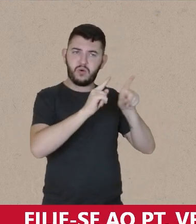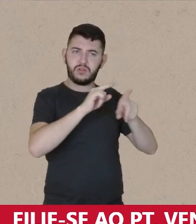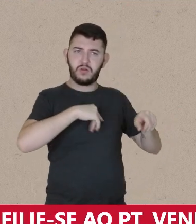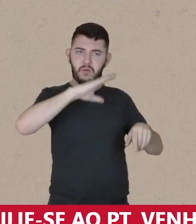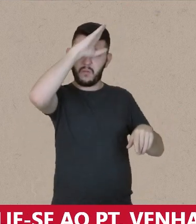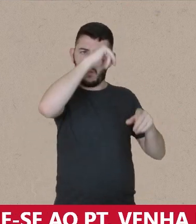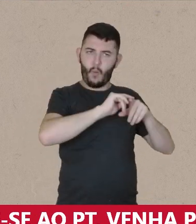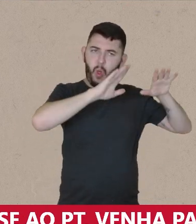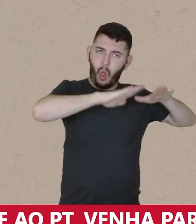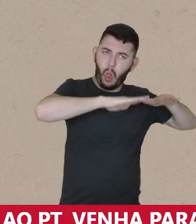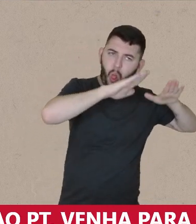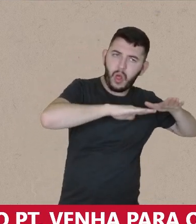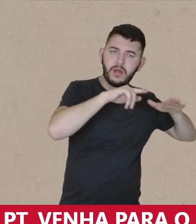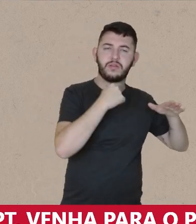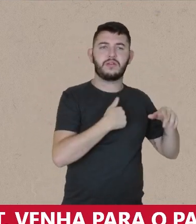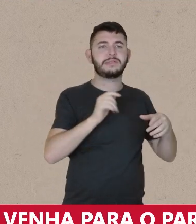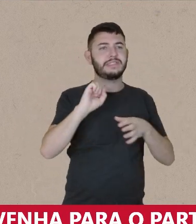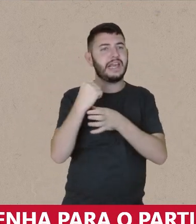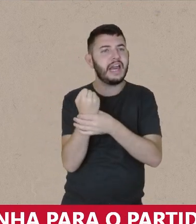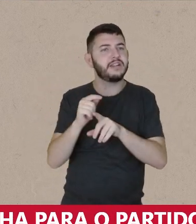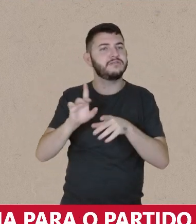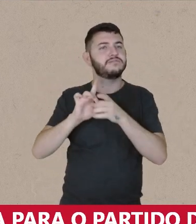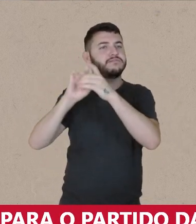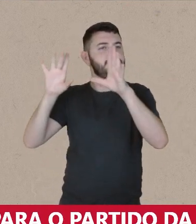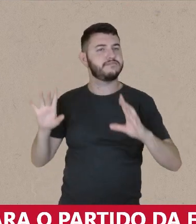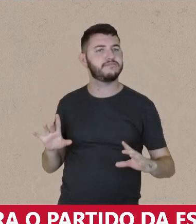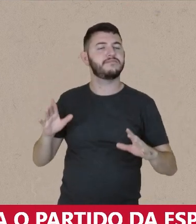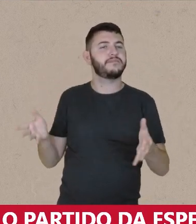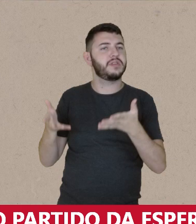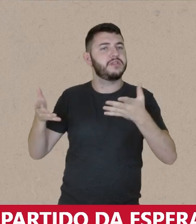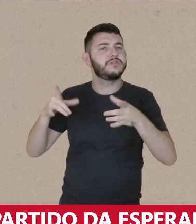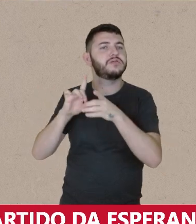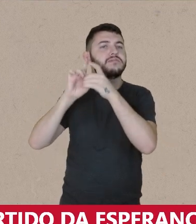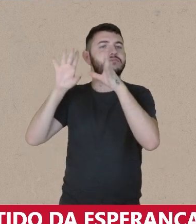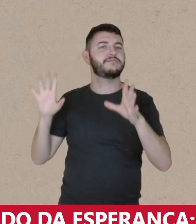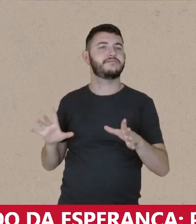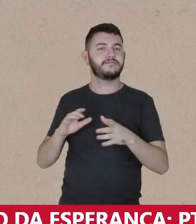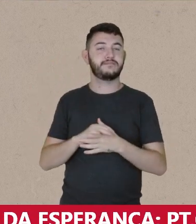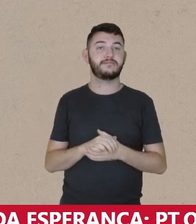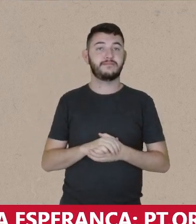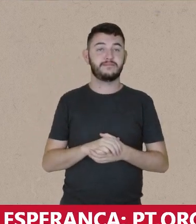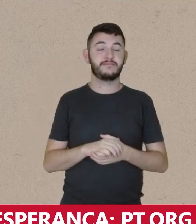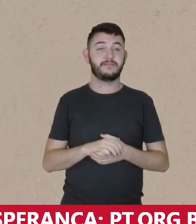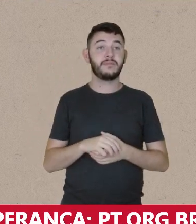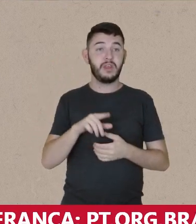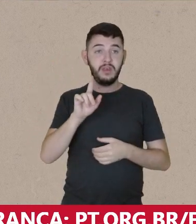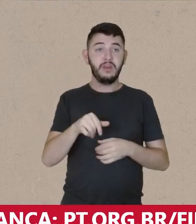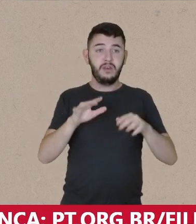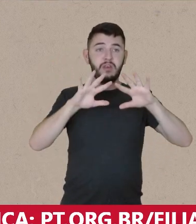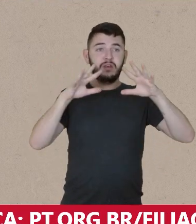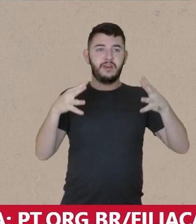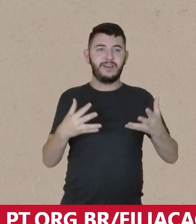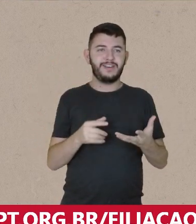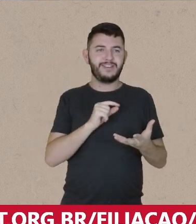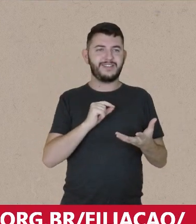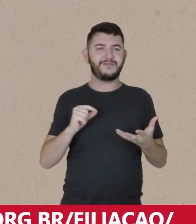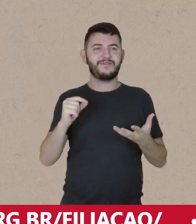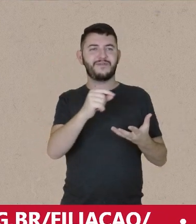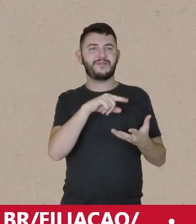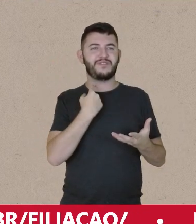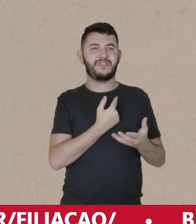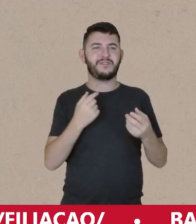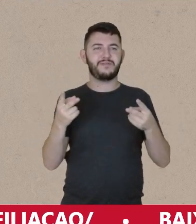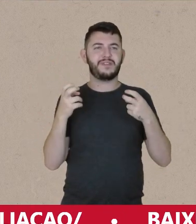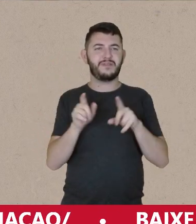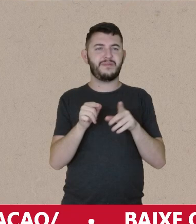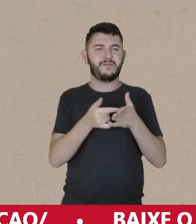preciso unir todos os que estão pela democracia. E é no mundo, né, essa unanimidade. A gente vê editoriais